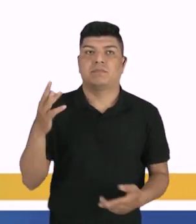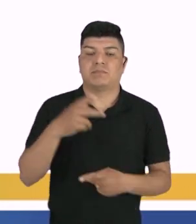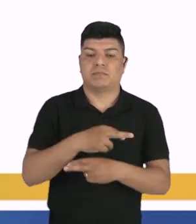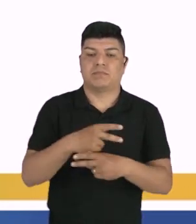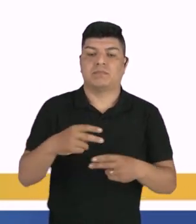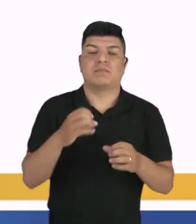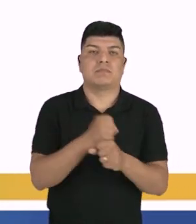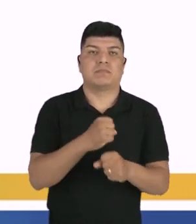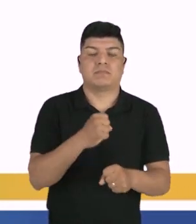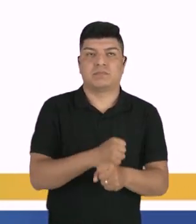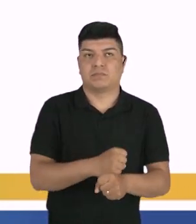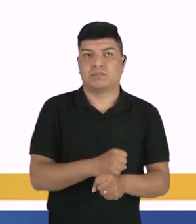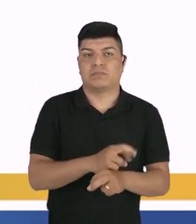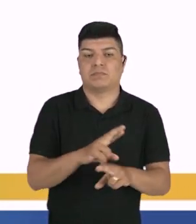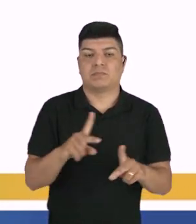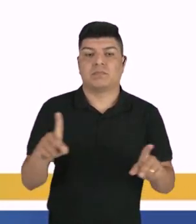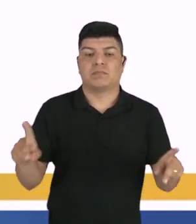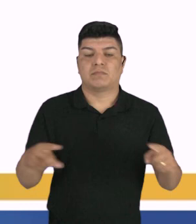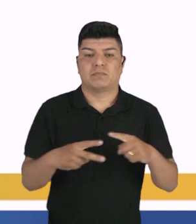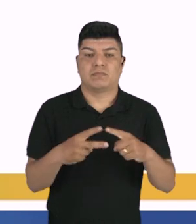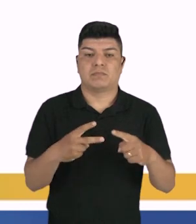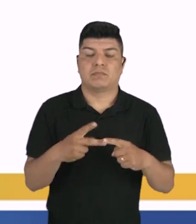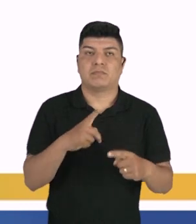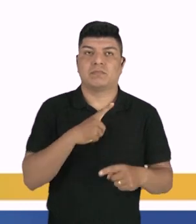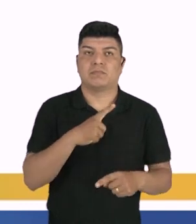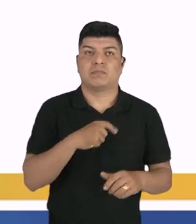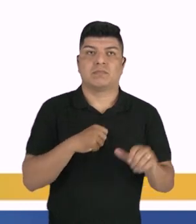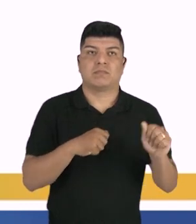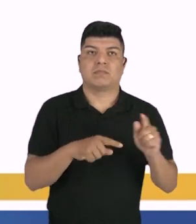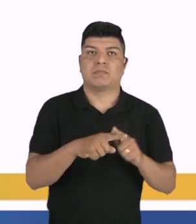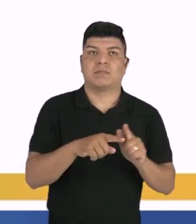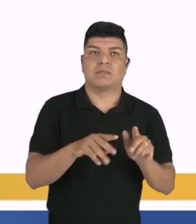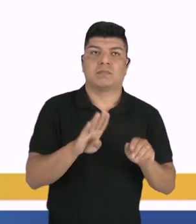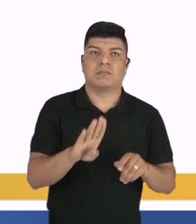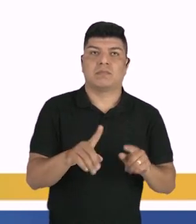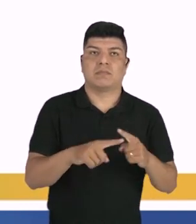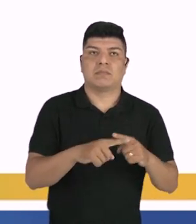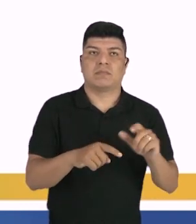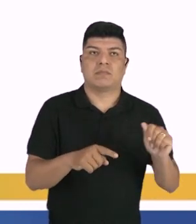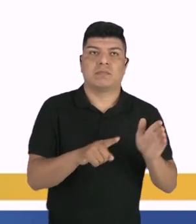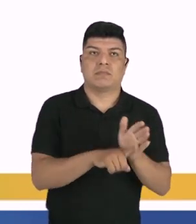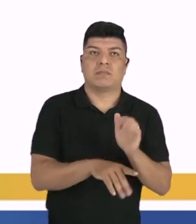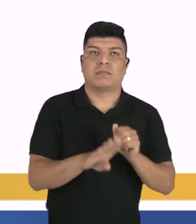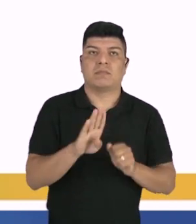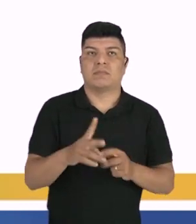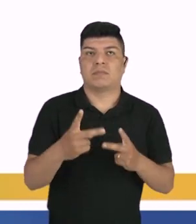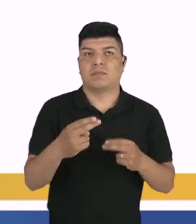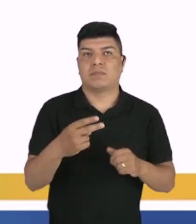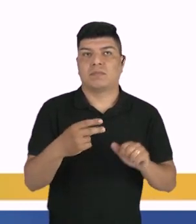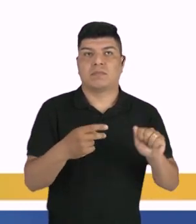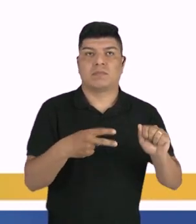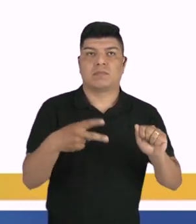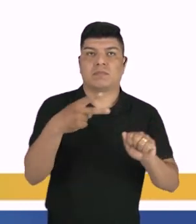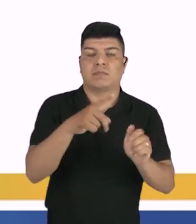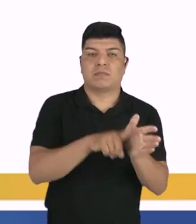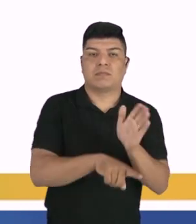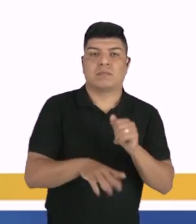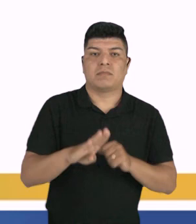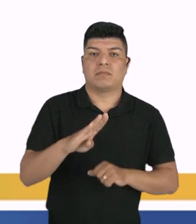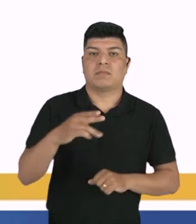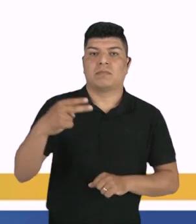da soma pela diferença de dois termos. Então, A mais B multiplicado por A menos B seria A ao